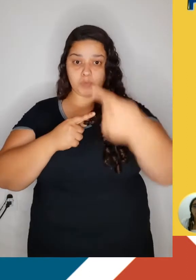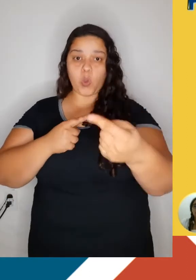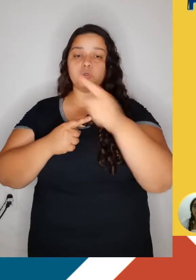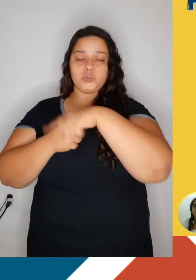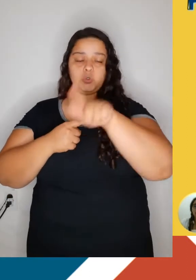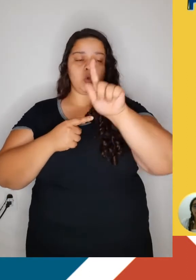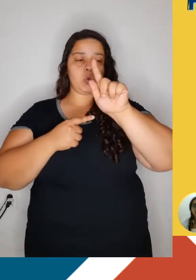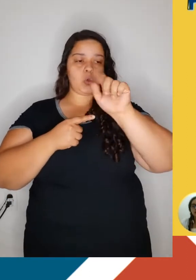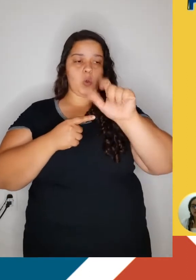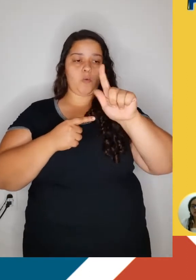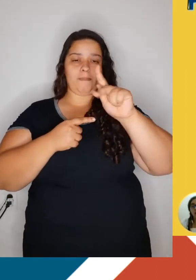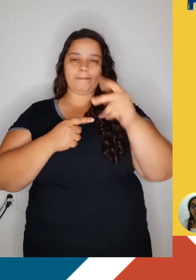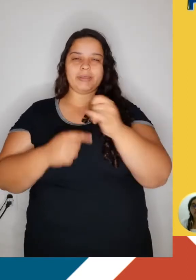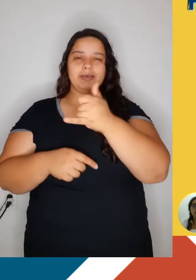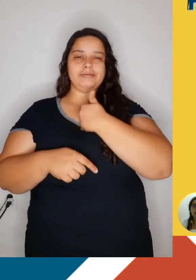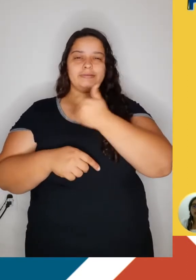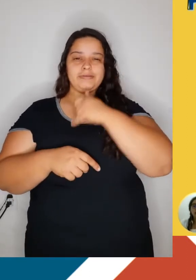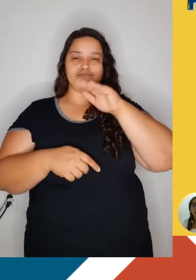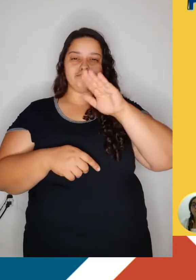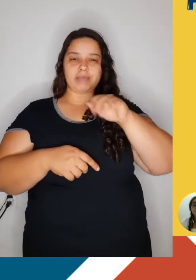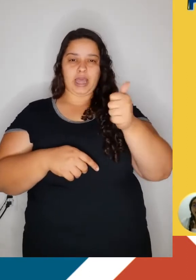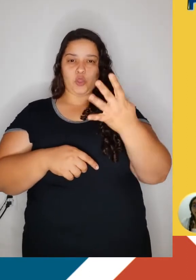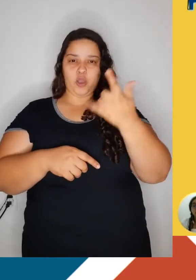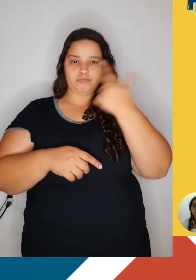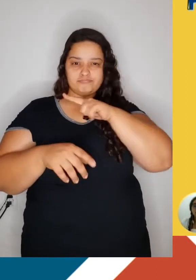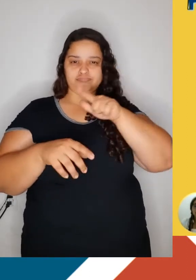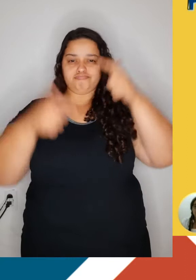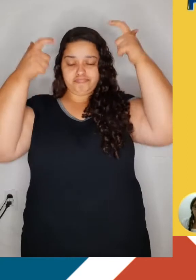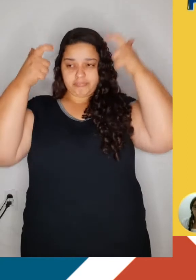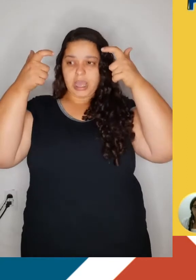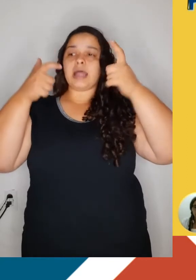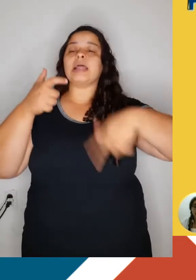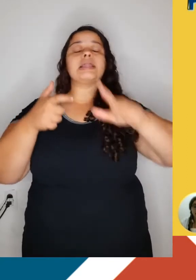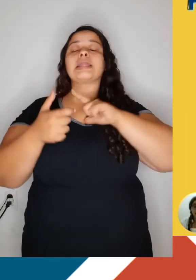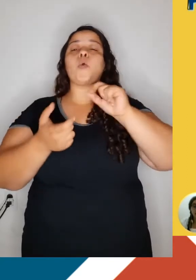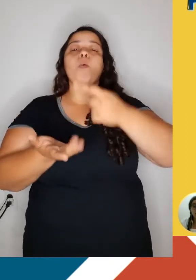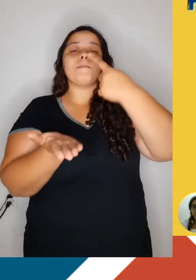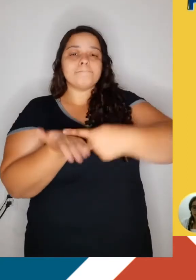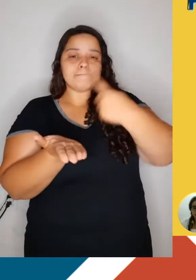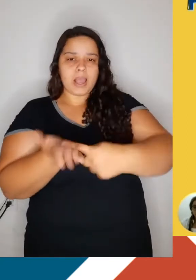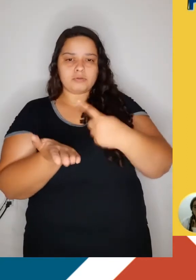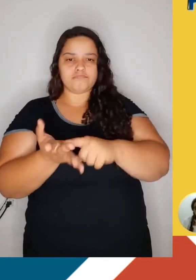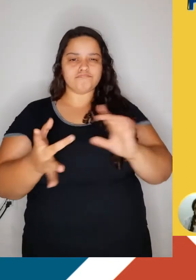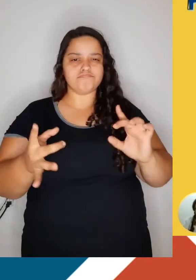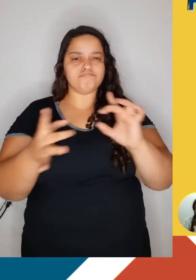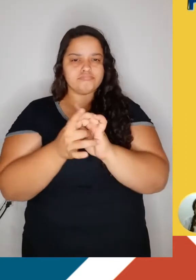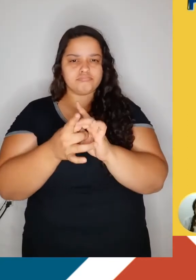Após o golpe da maioridade, vai ser consolidado um pacto conciliatório. Através de um